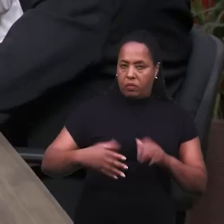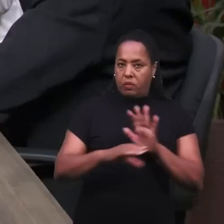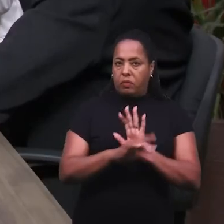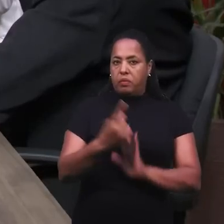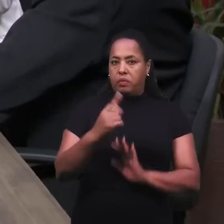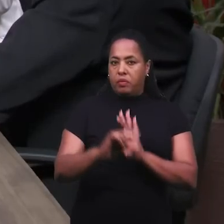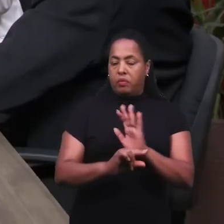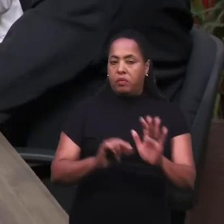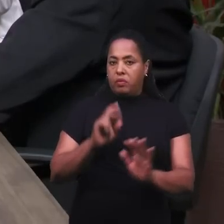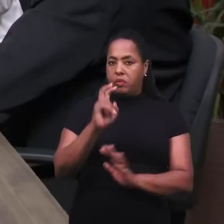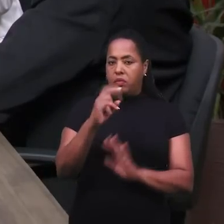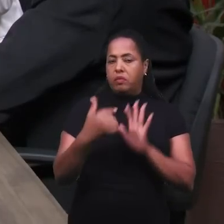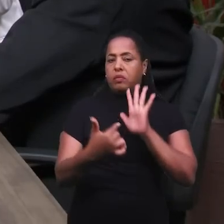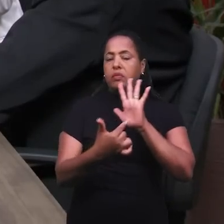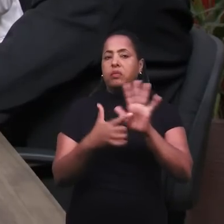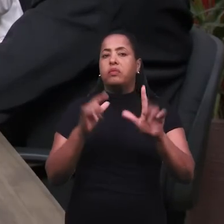1,5.